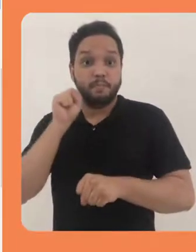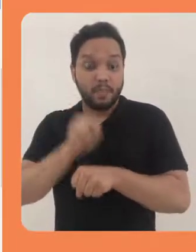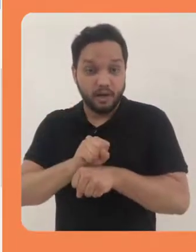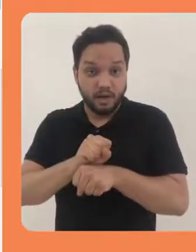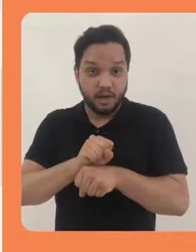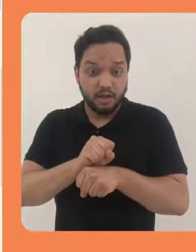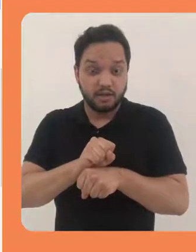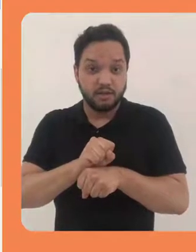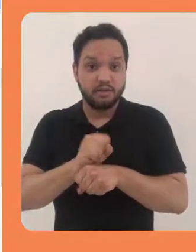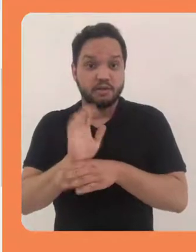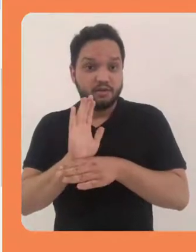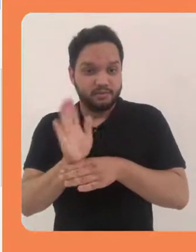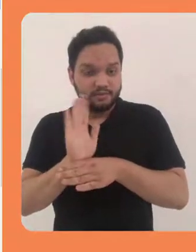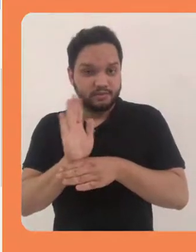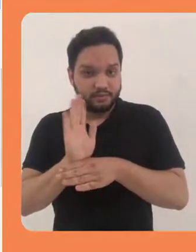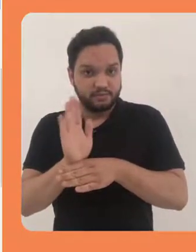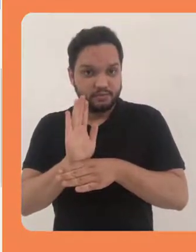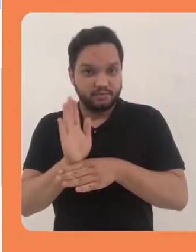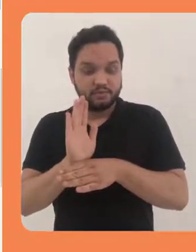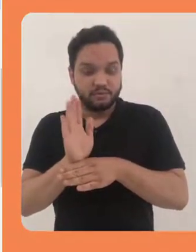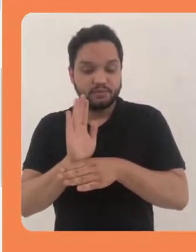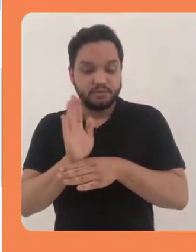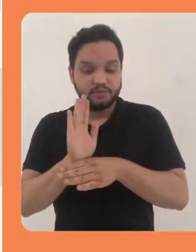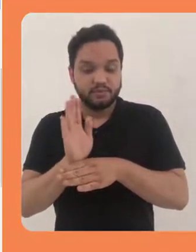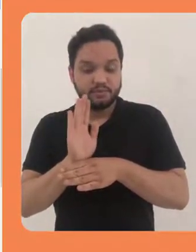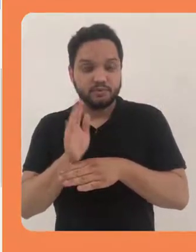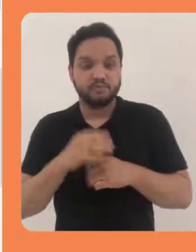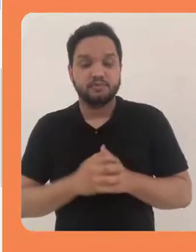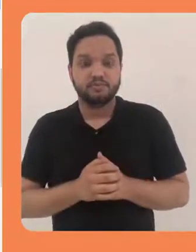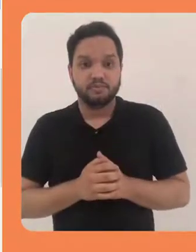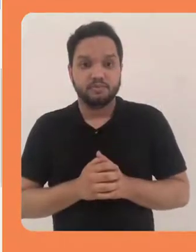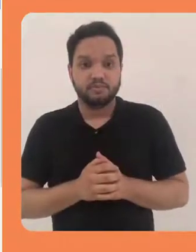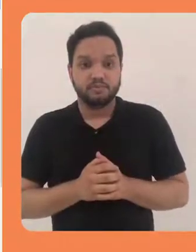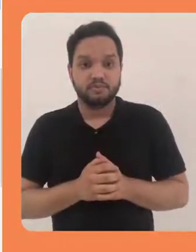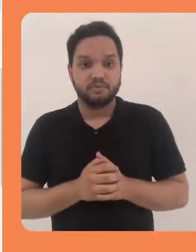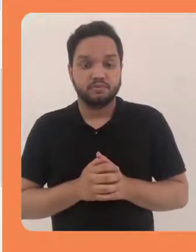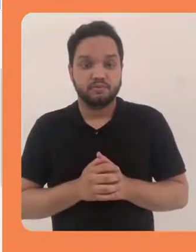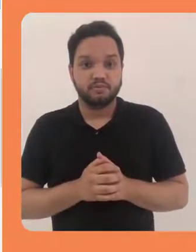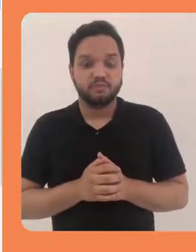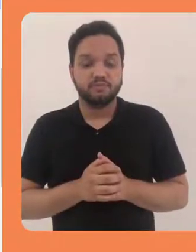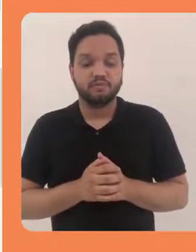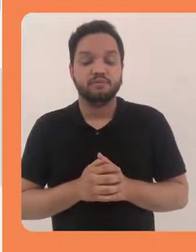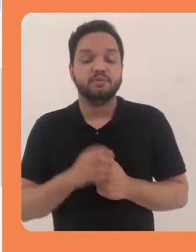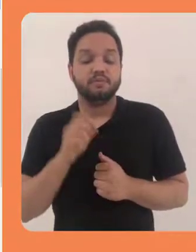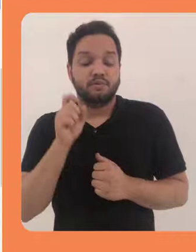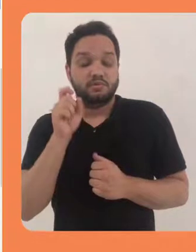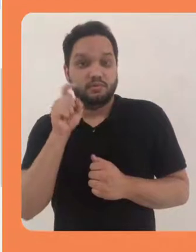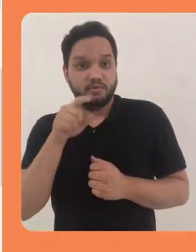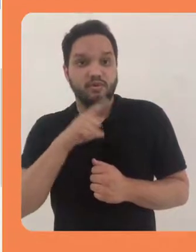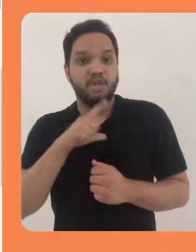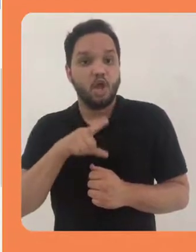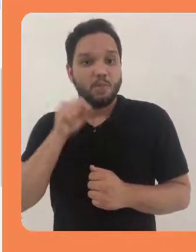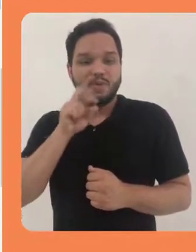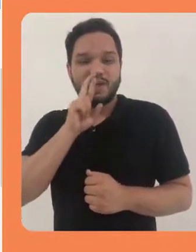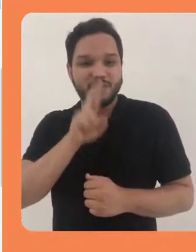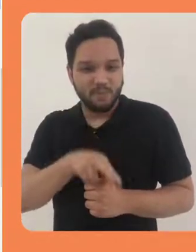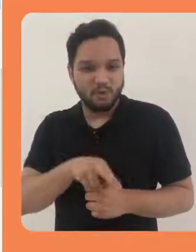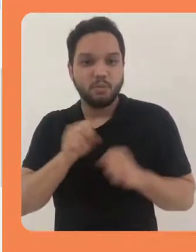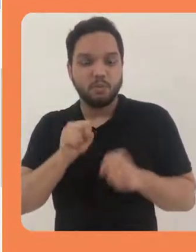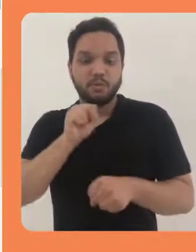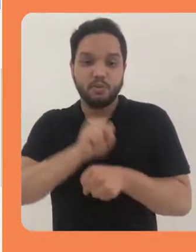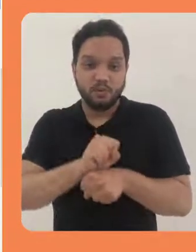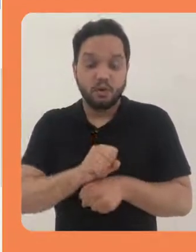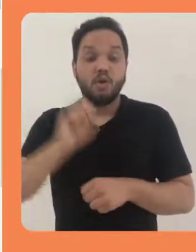opção de resposta vai ficar aparecendo no vídeo você tem a opção de parar o